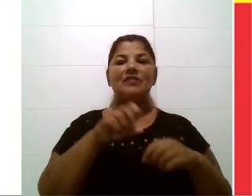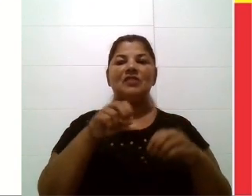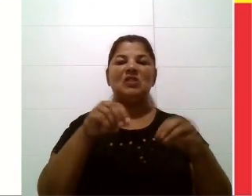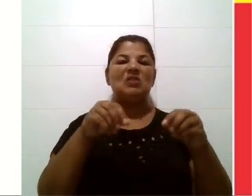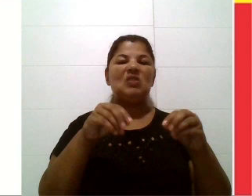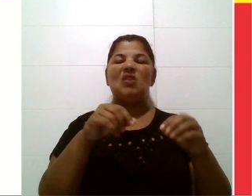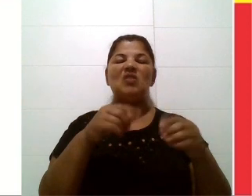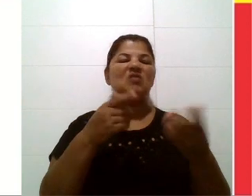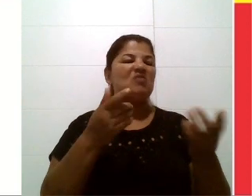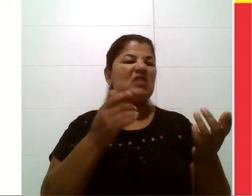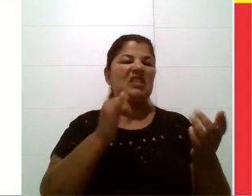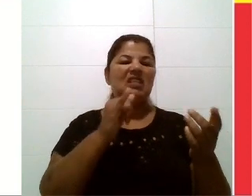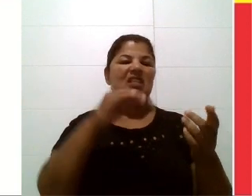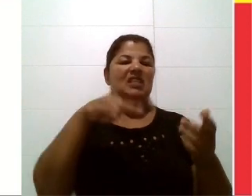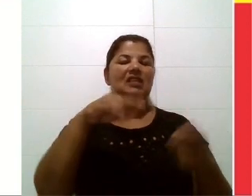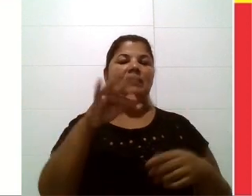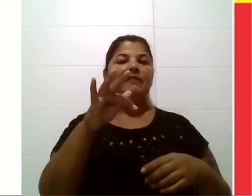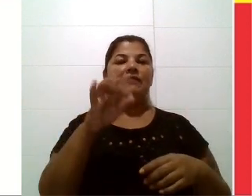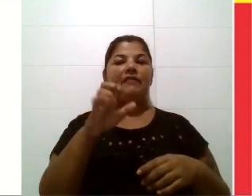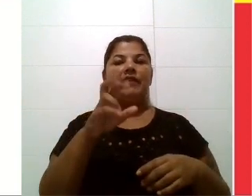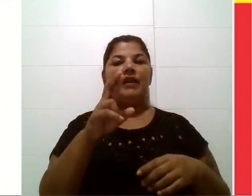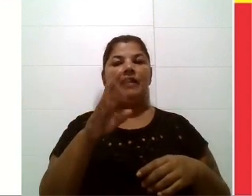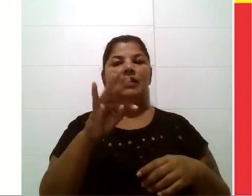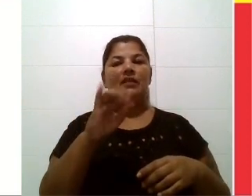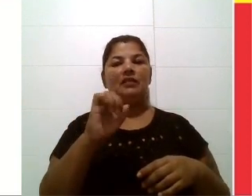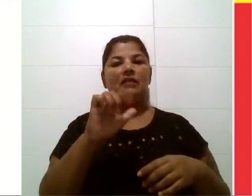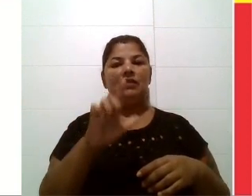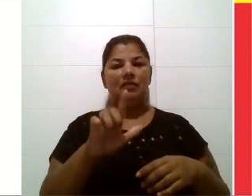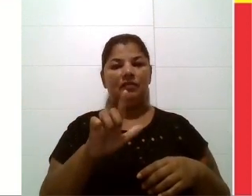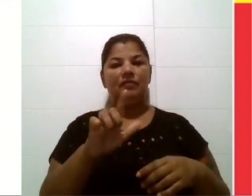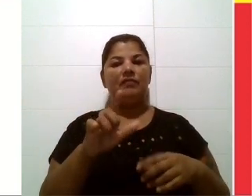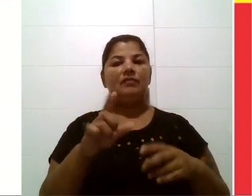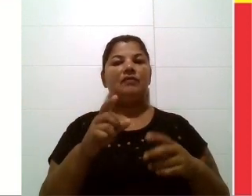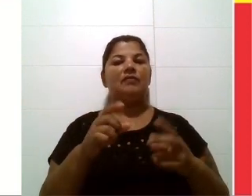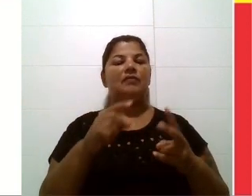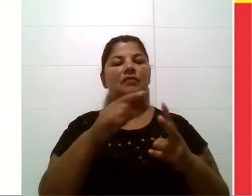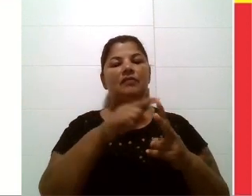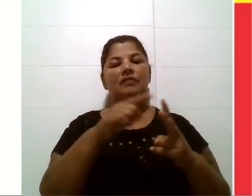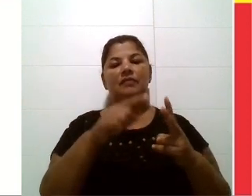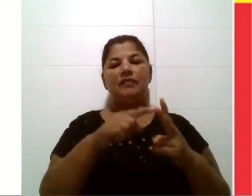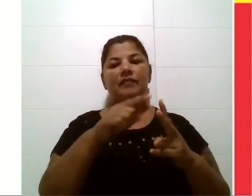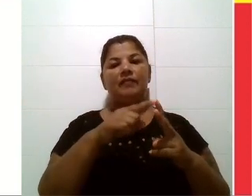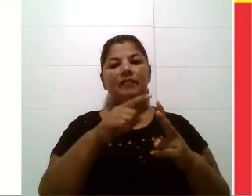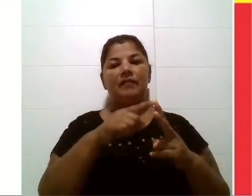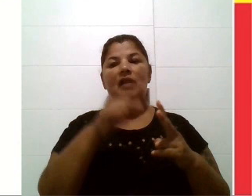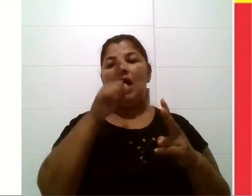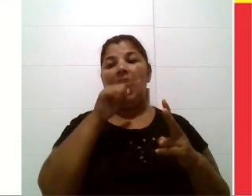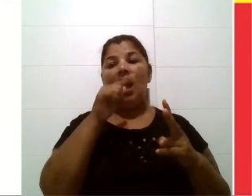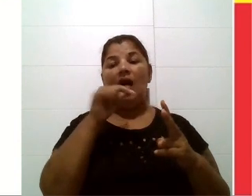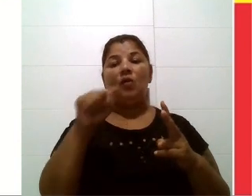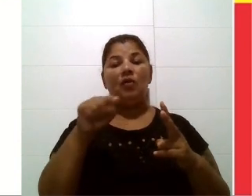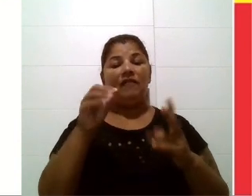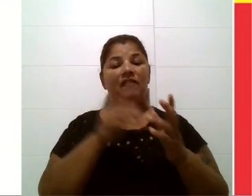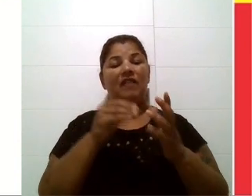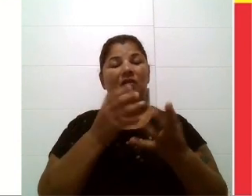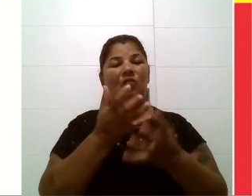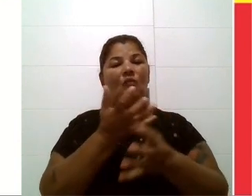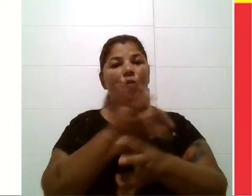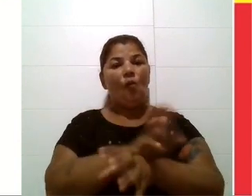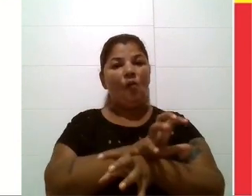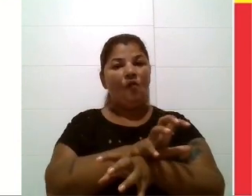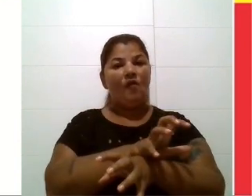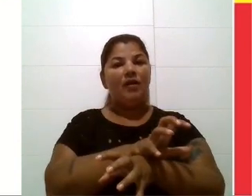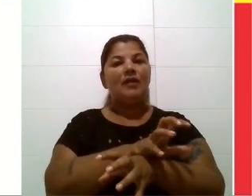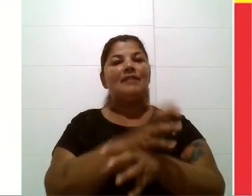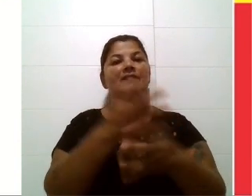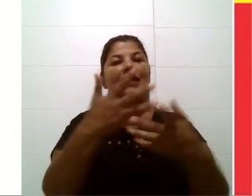gente? Eu vou explicar um pouco sobre essas imagens. Uma é relacionada à falta de água, é uma questão natural, né, no Nordeste. O